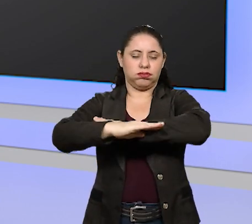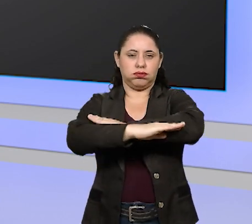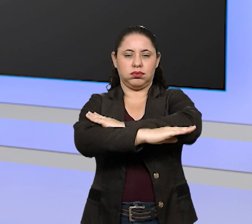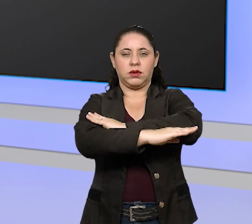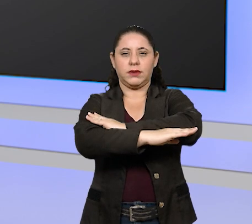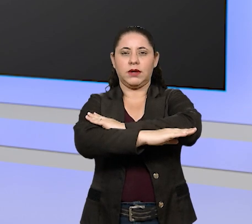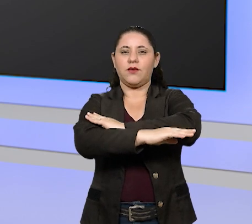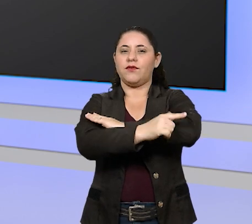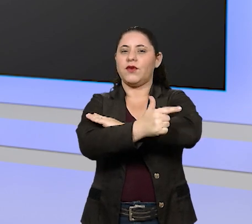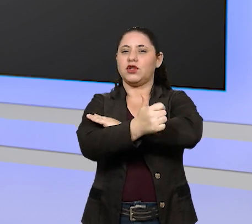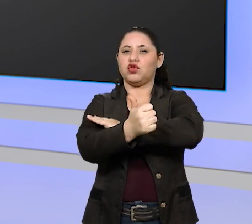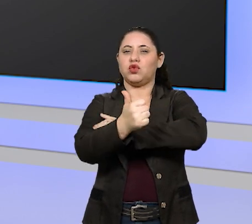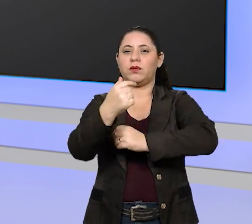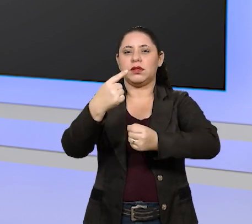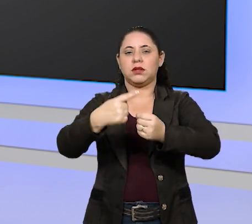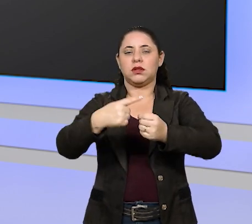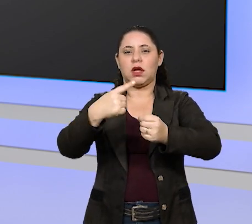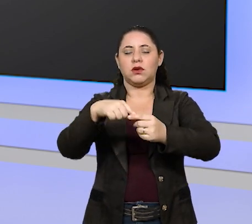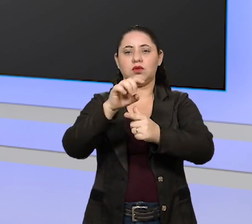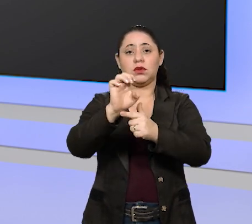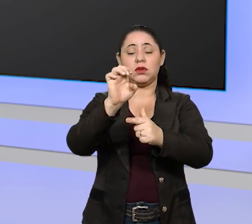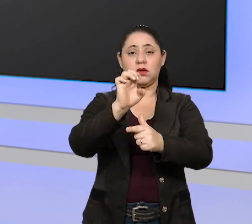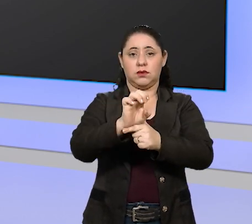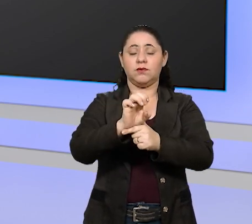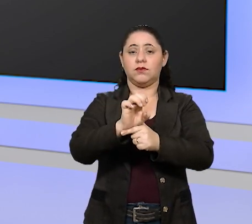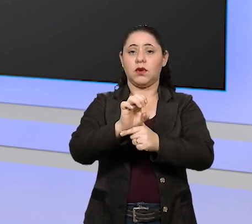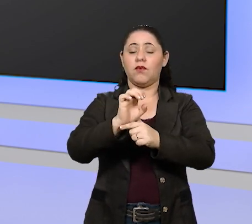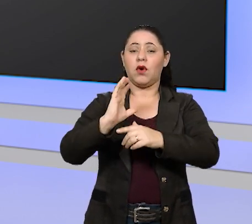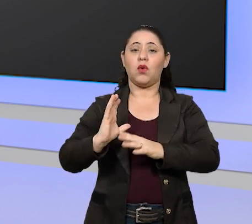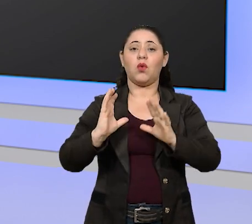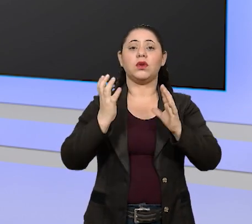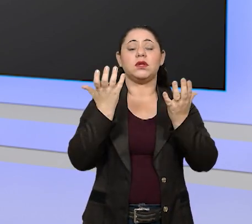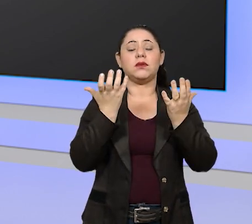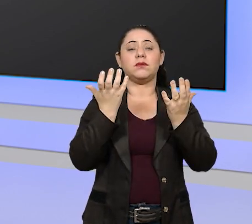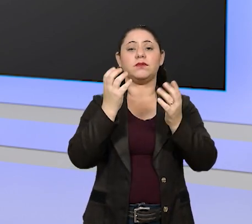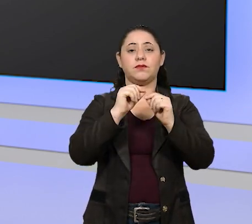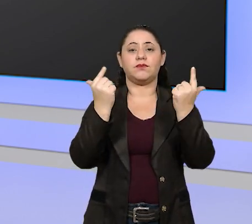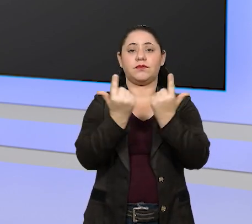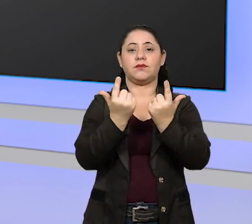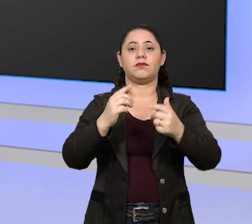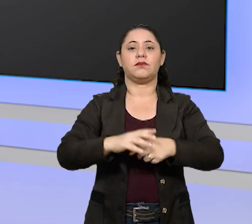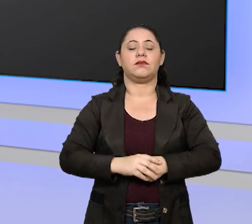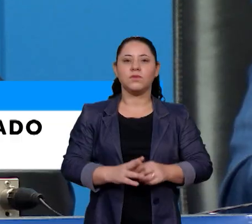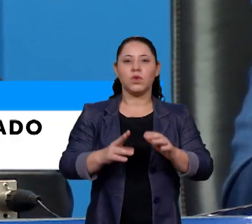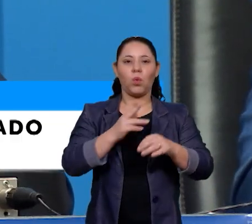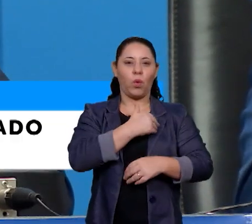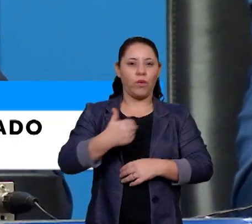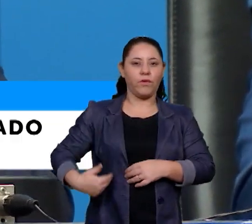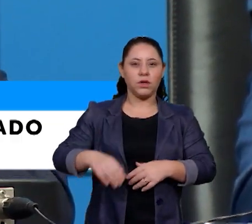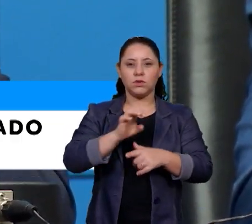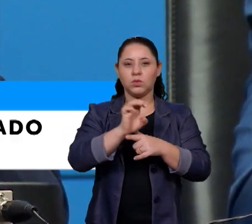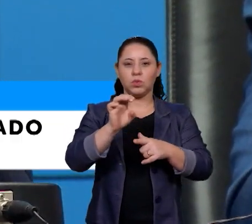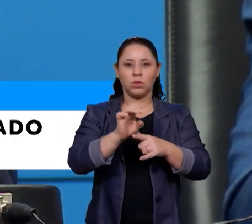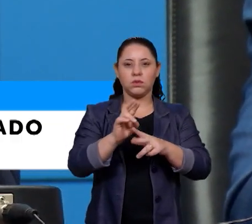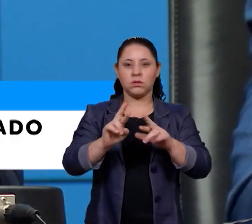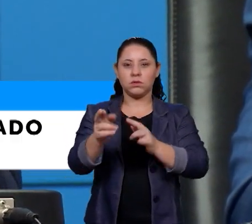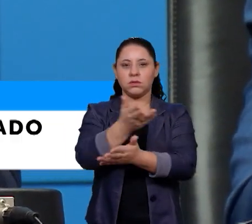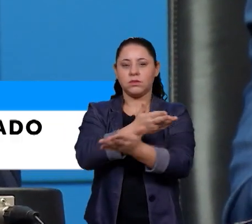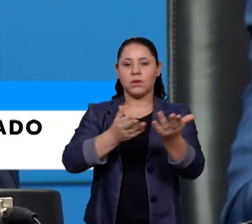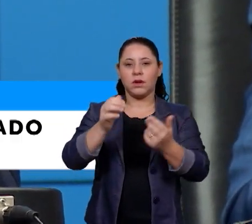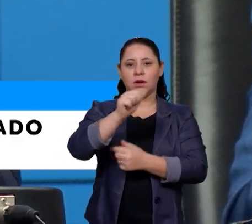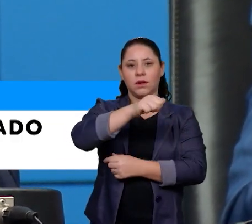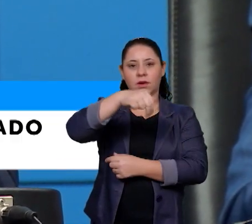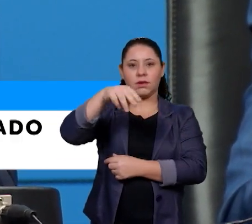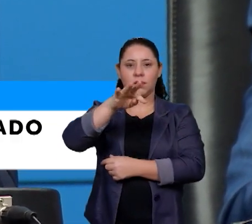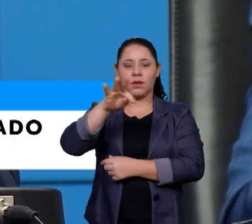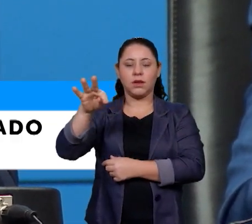dessa rodovia que corta 21 cidades do estado foi realizado pela Lemes. Por intermédio do governo do